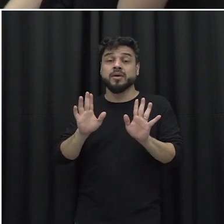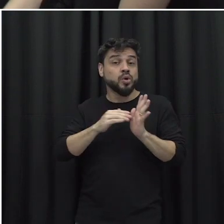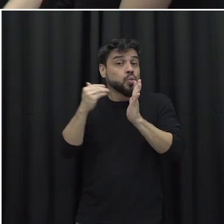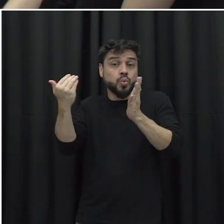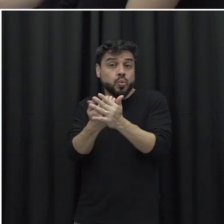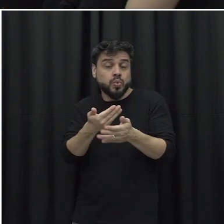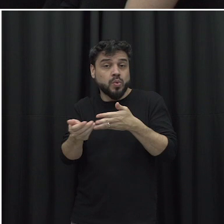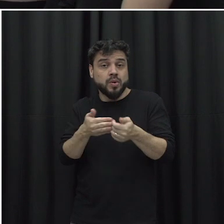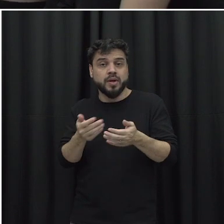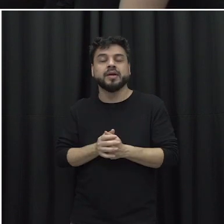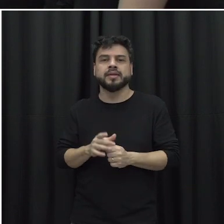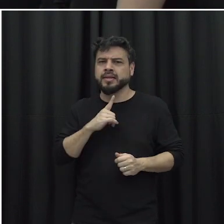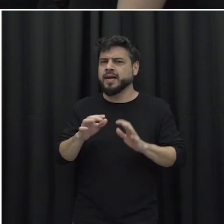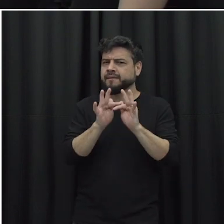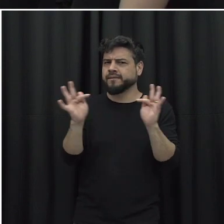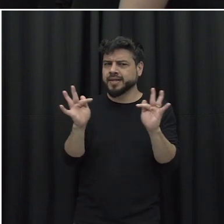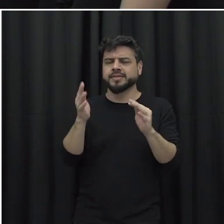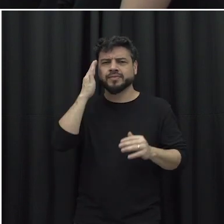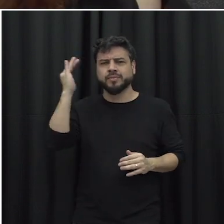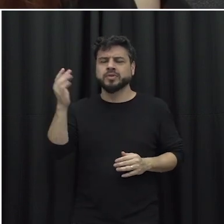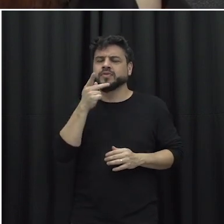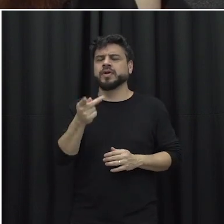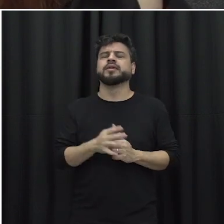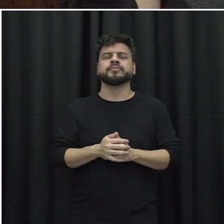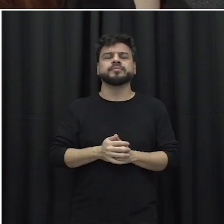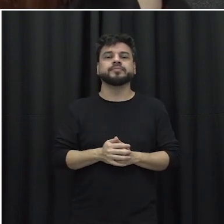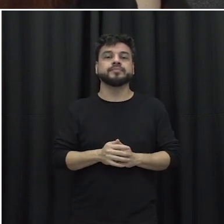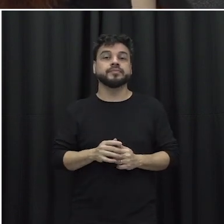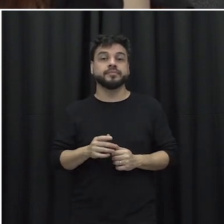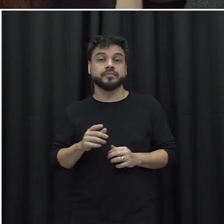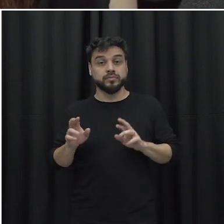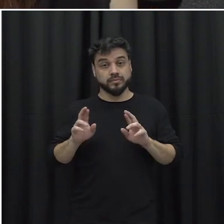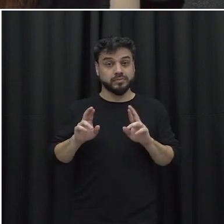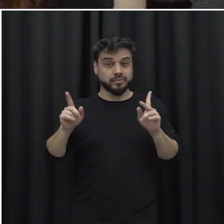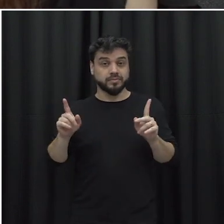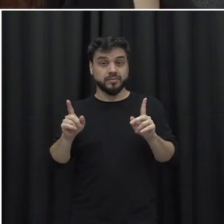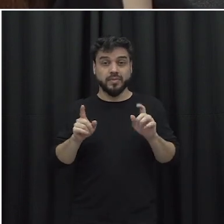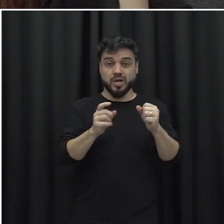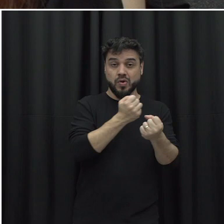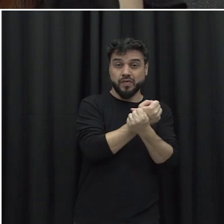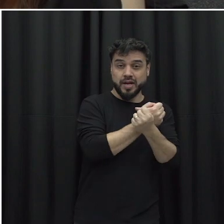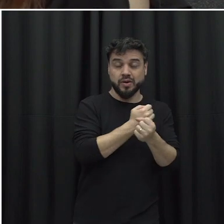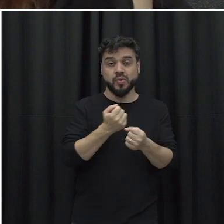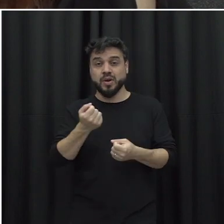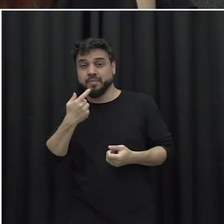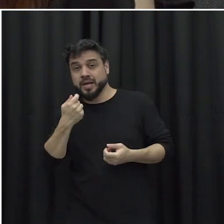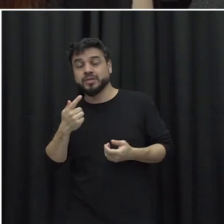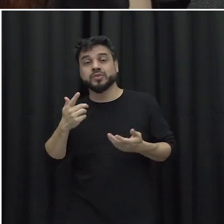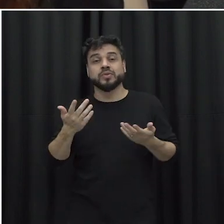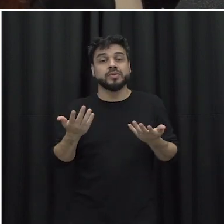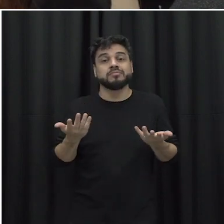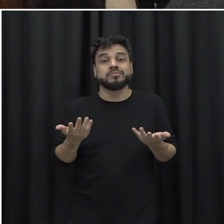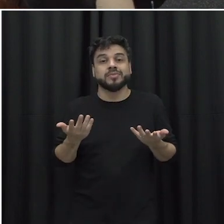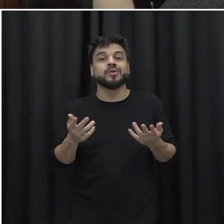bem famosa, né, que a gente sempre usa, que é o que diferencia, né, um veneno de um remédio é a dose. Então, se você